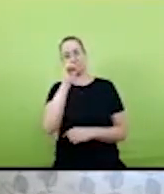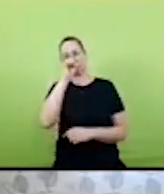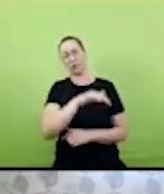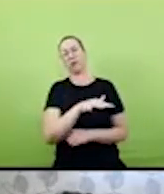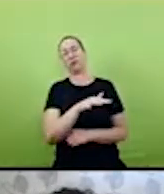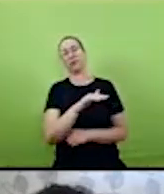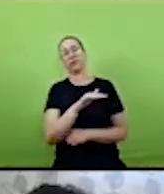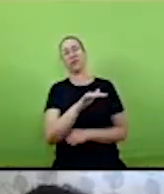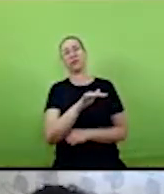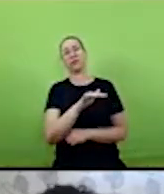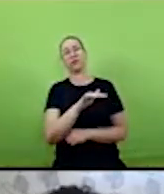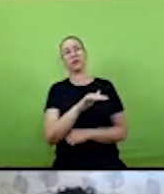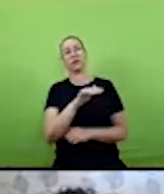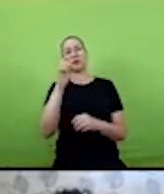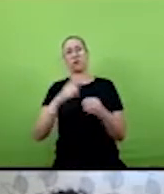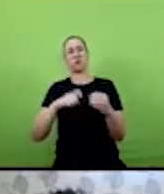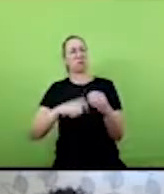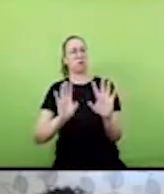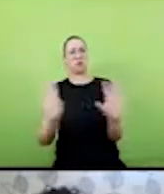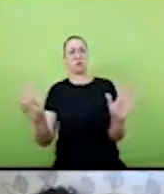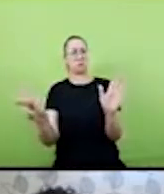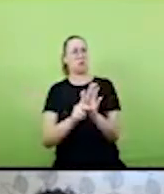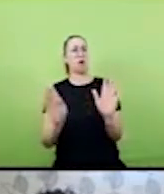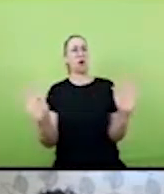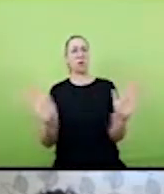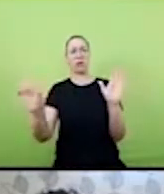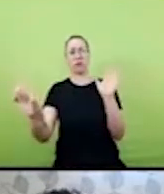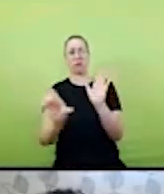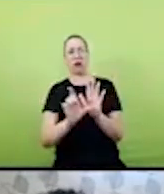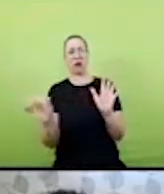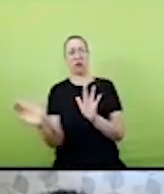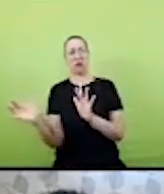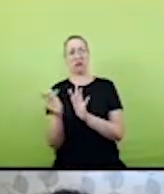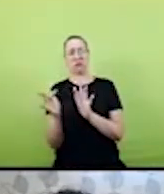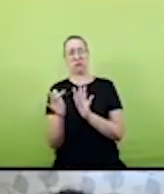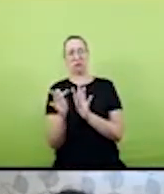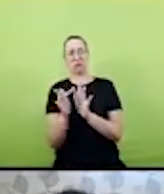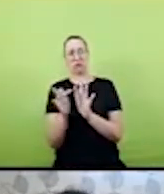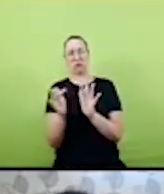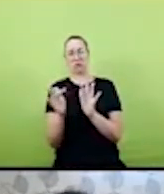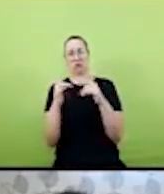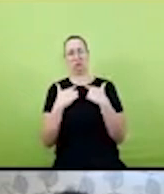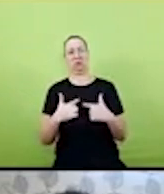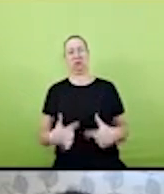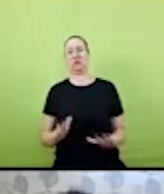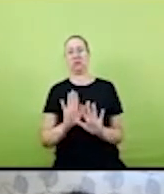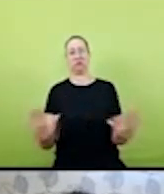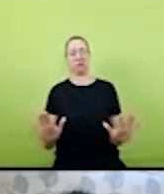de conjunção carnal, né, como a própria lei dizia. Então, hoje não, hoje o estupro não